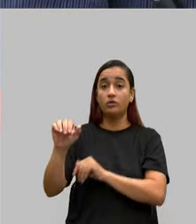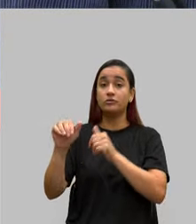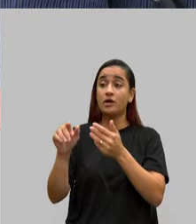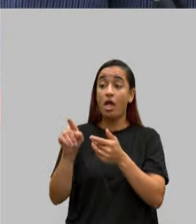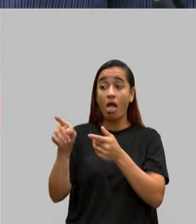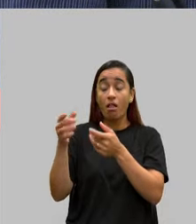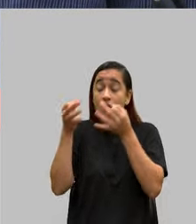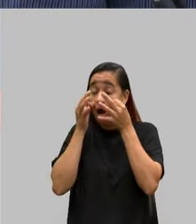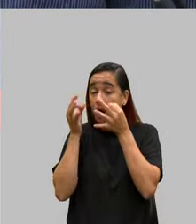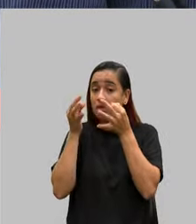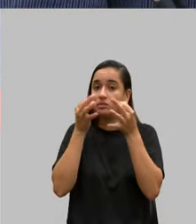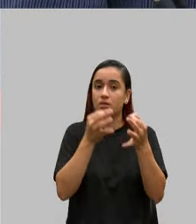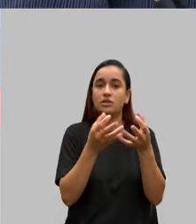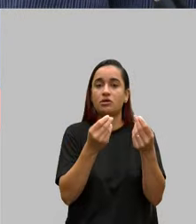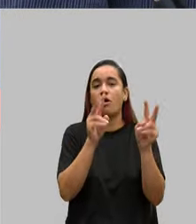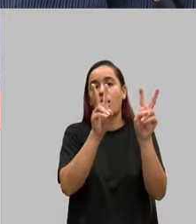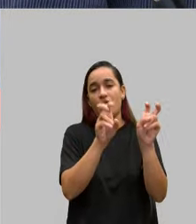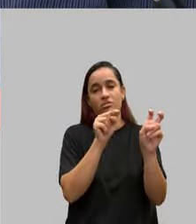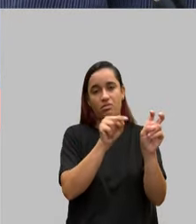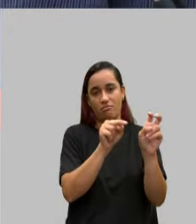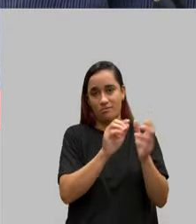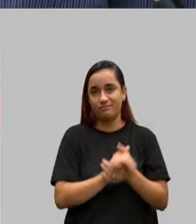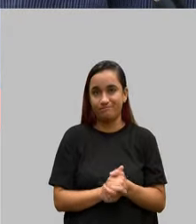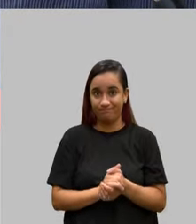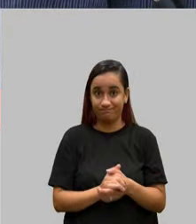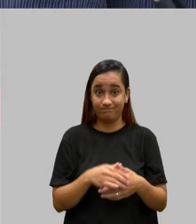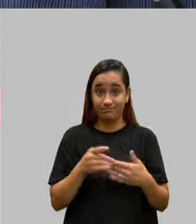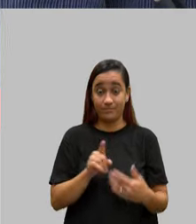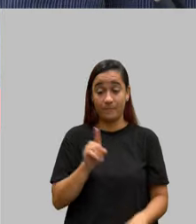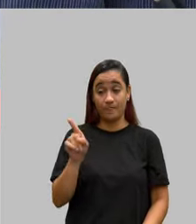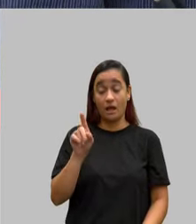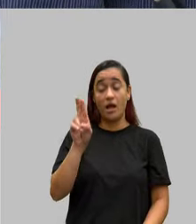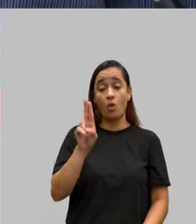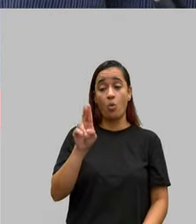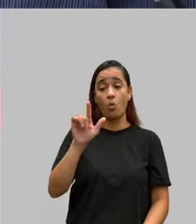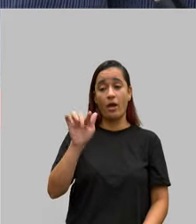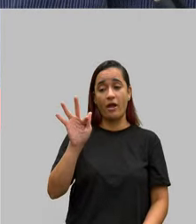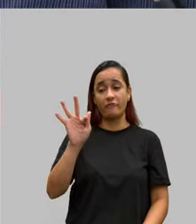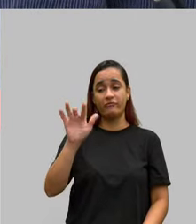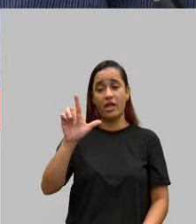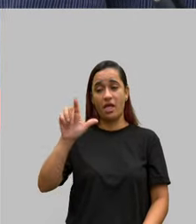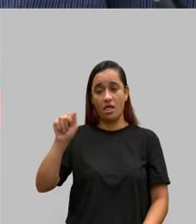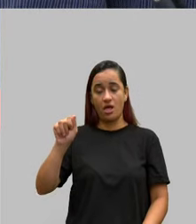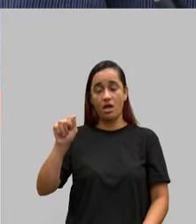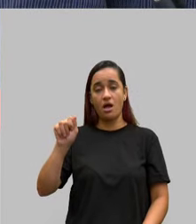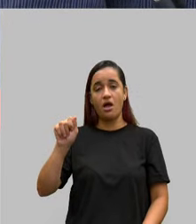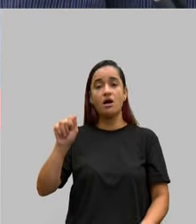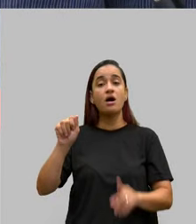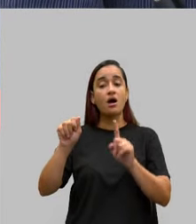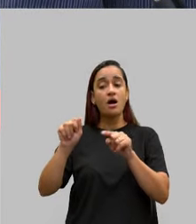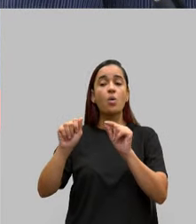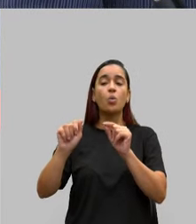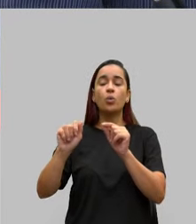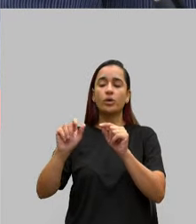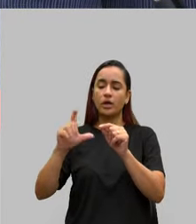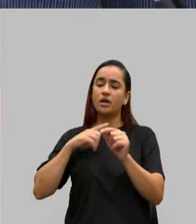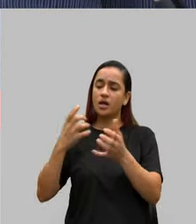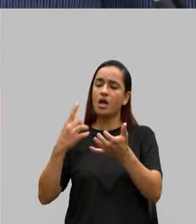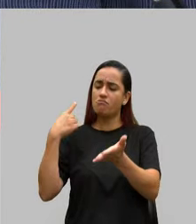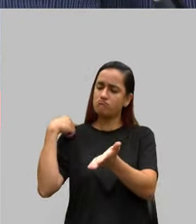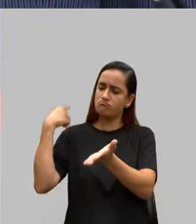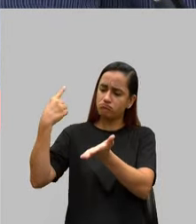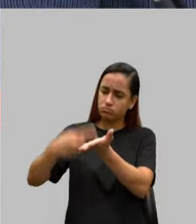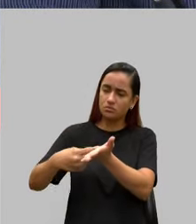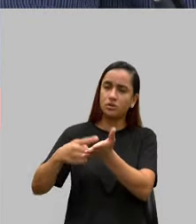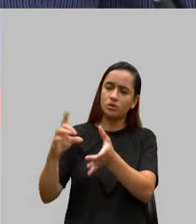atenção a esse tema a Universidade de Lavras ela eh gostaria de afirmar o seu compromisso